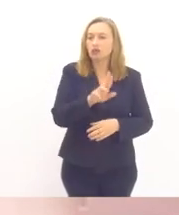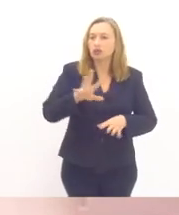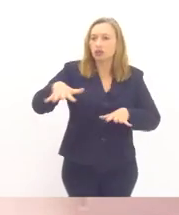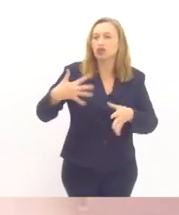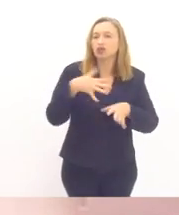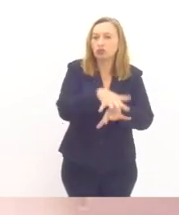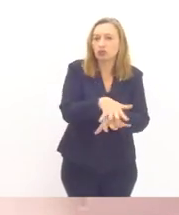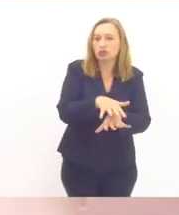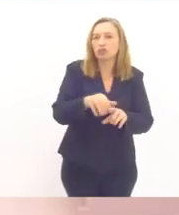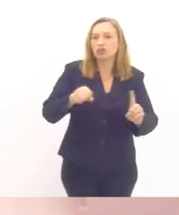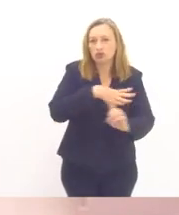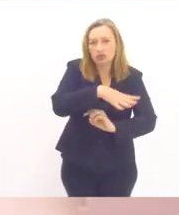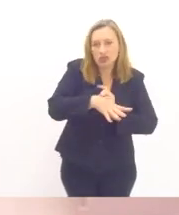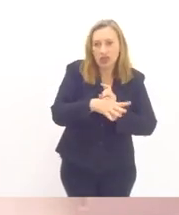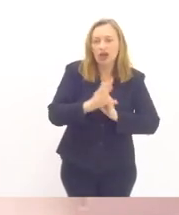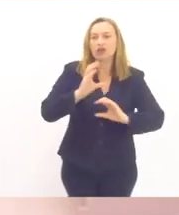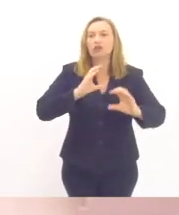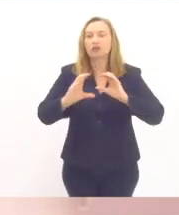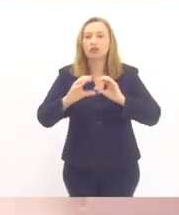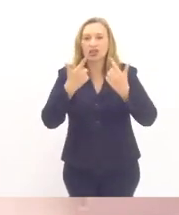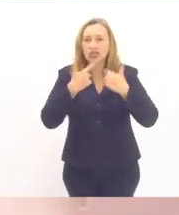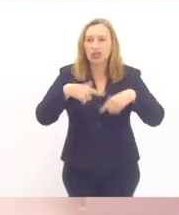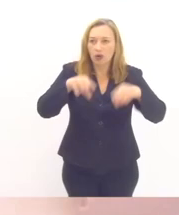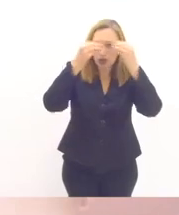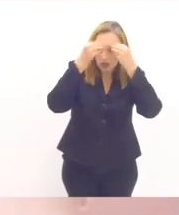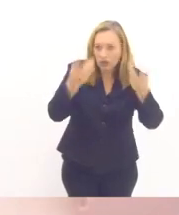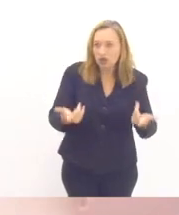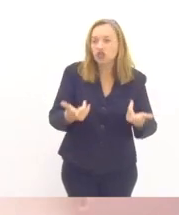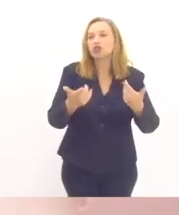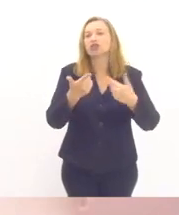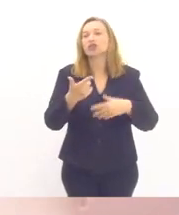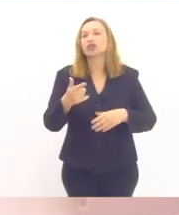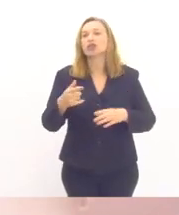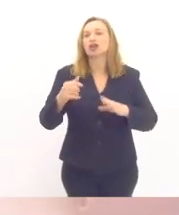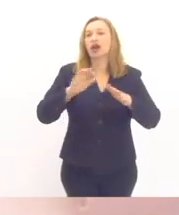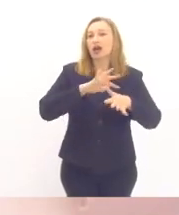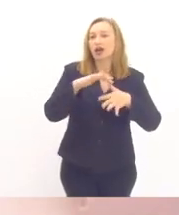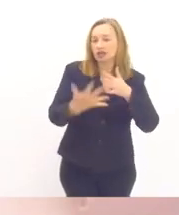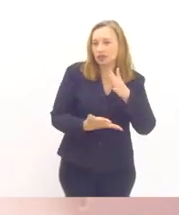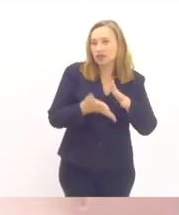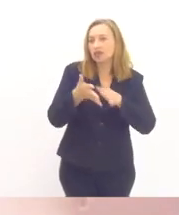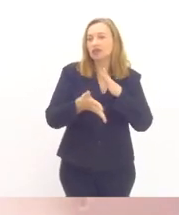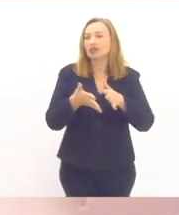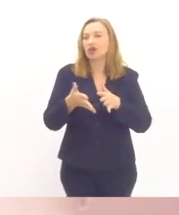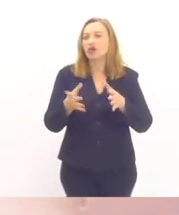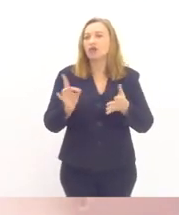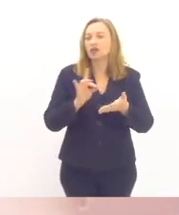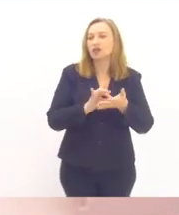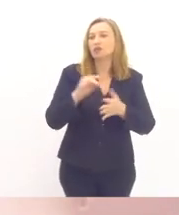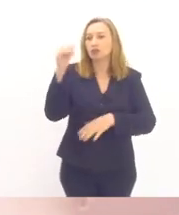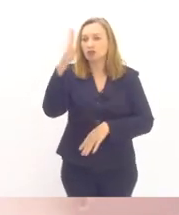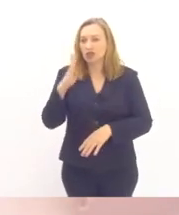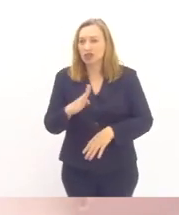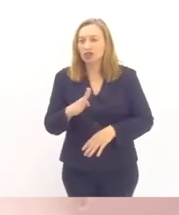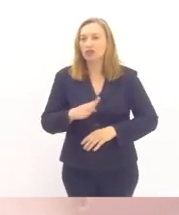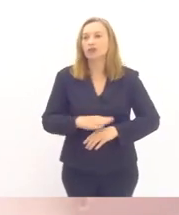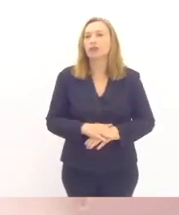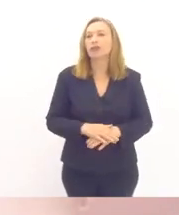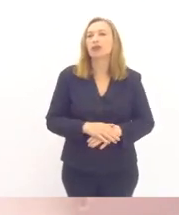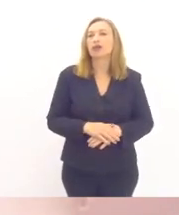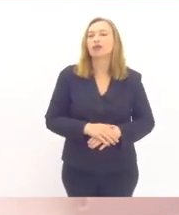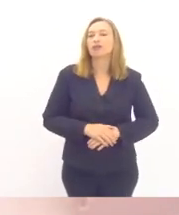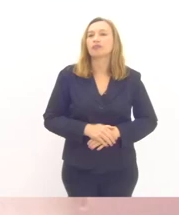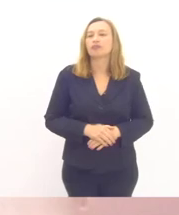inclusão social, de mediação sociolinguística, eu me refiro à língua brasileira de sinais, língua oficial no Brasil, a Libras, e